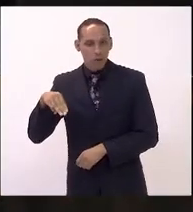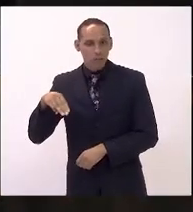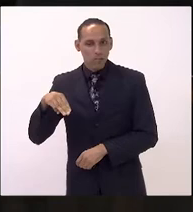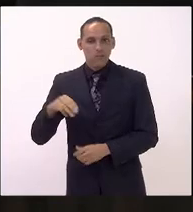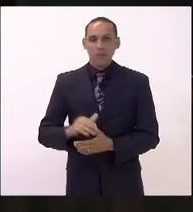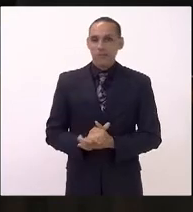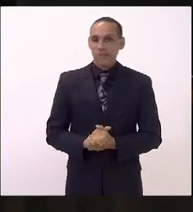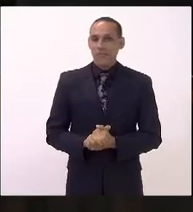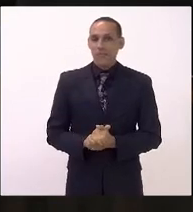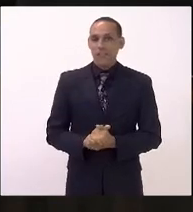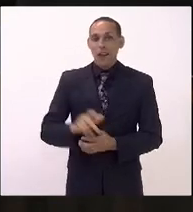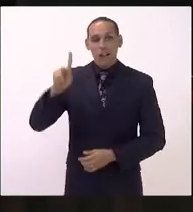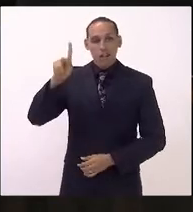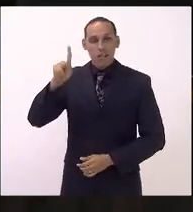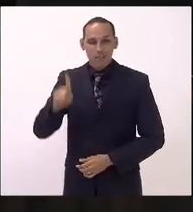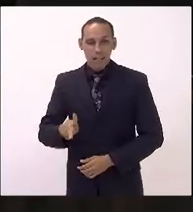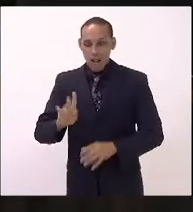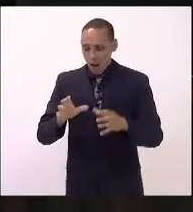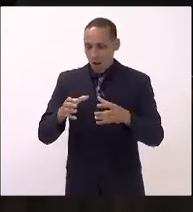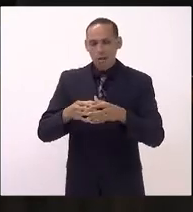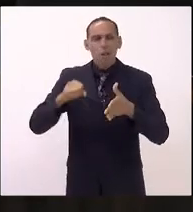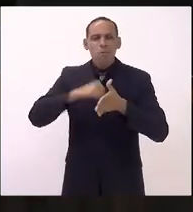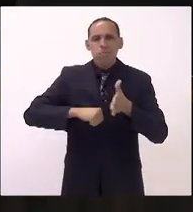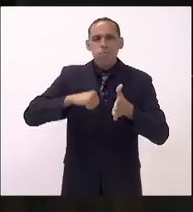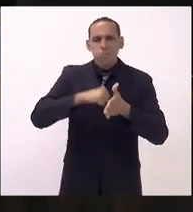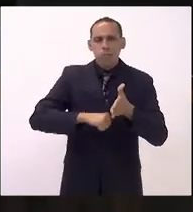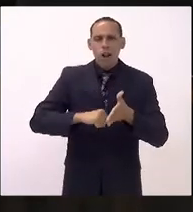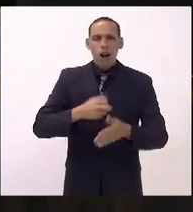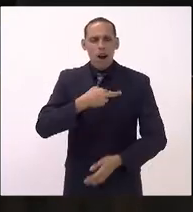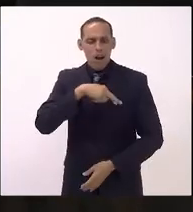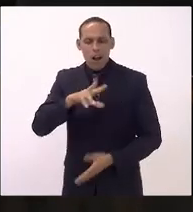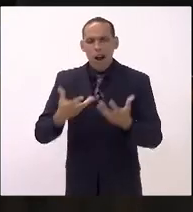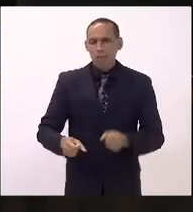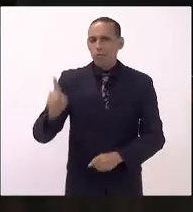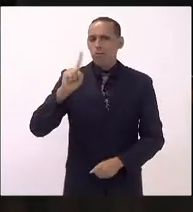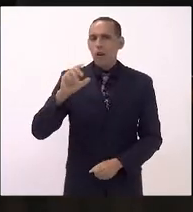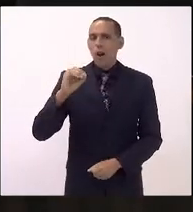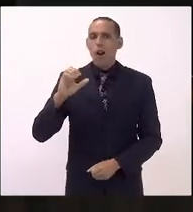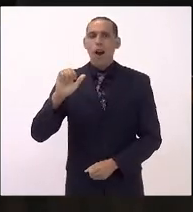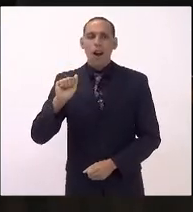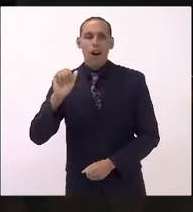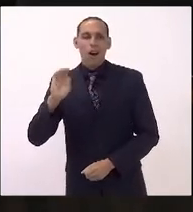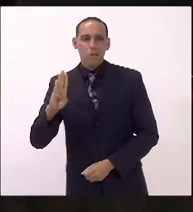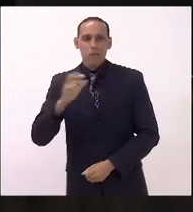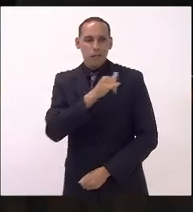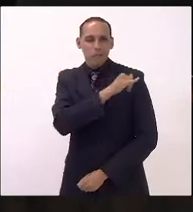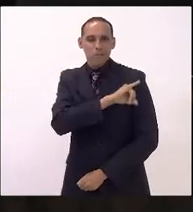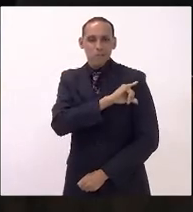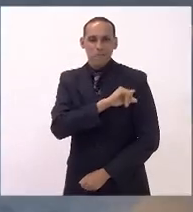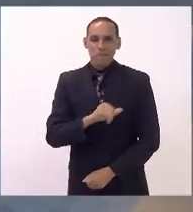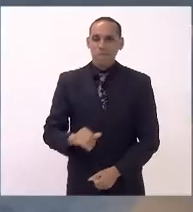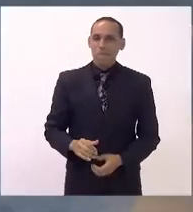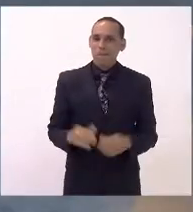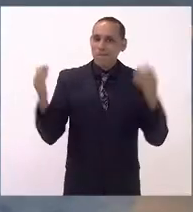Velmovitsky, presidente da Comissão de Combate à Intolerância Religiosa da OAB Rio de Janeiro.